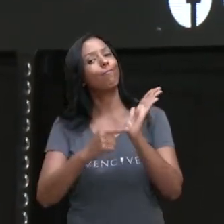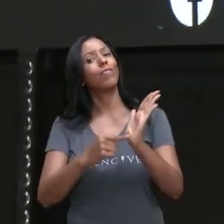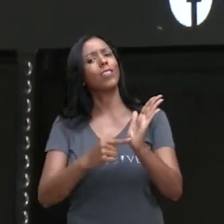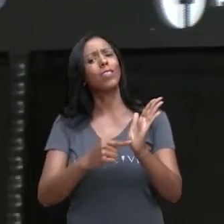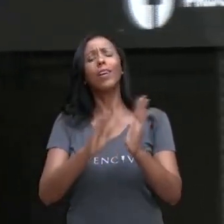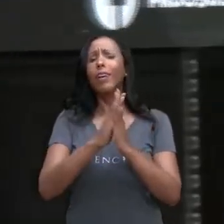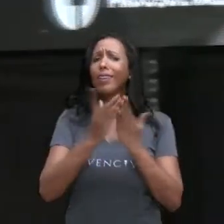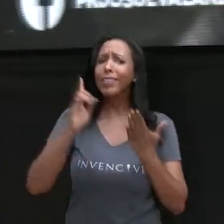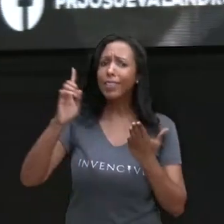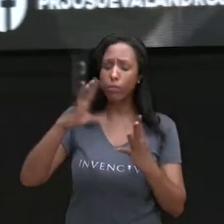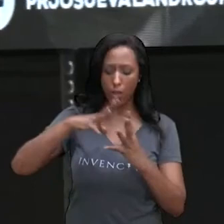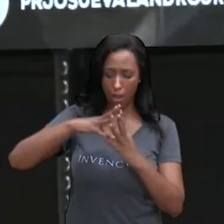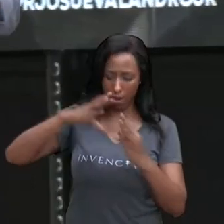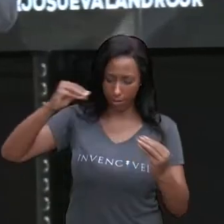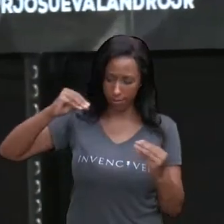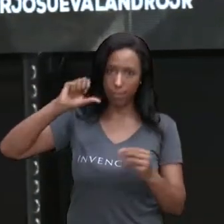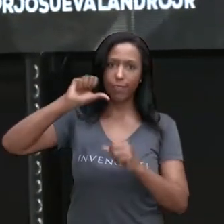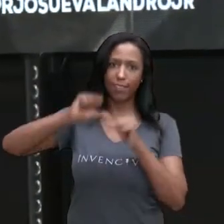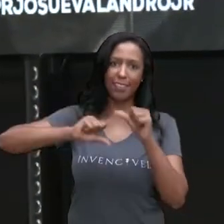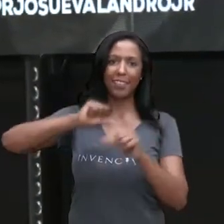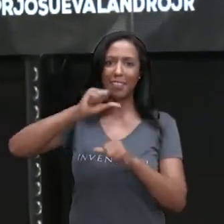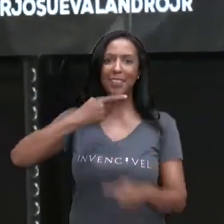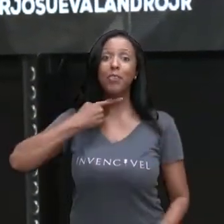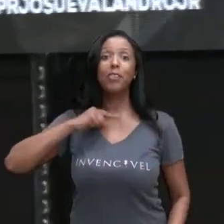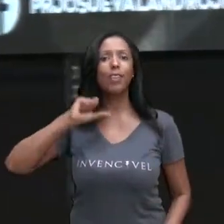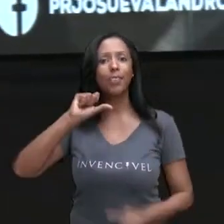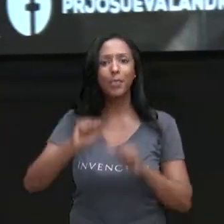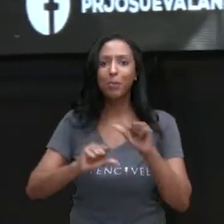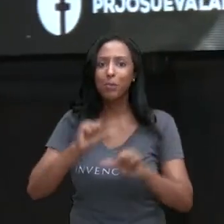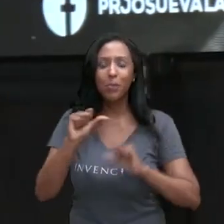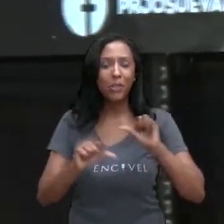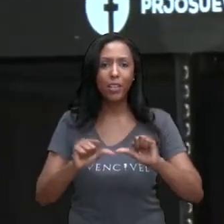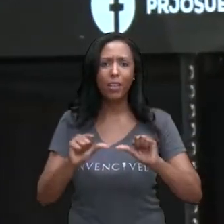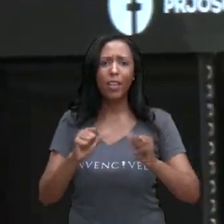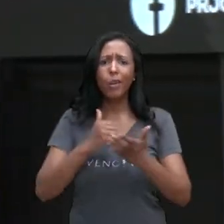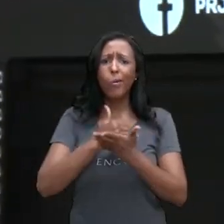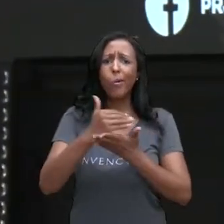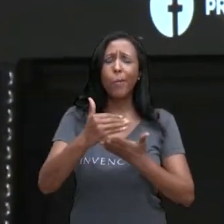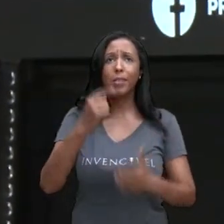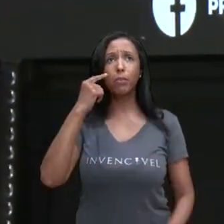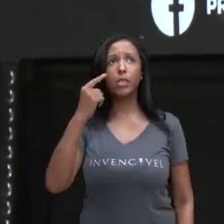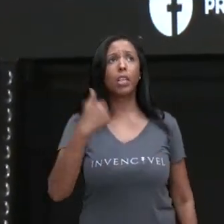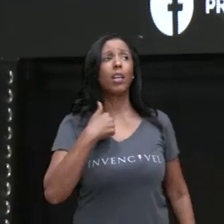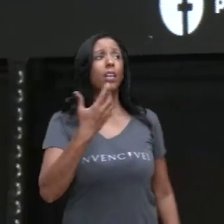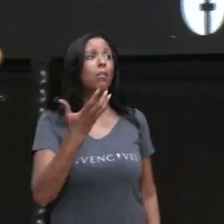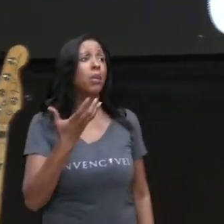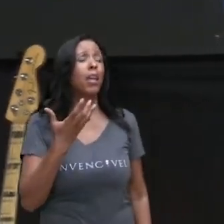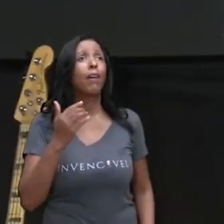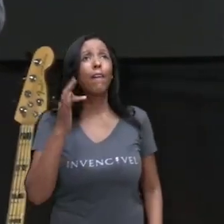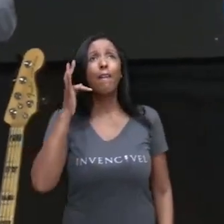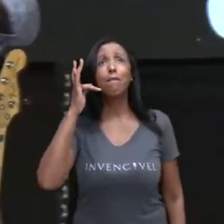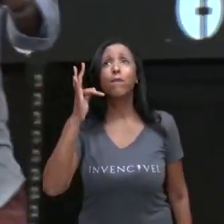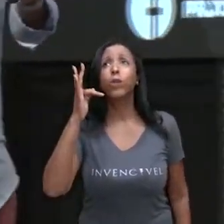transforma a alma, transforma o centro da vontade. Eles começam a ter vontade de serem alguém na vida, eles começam a ter vontade